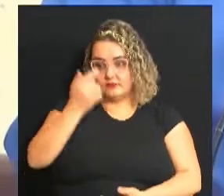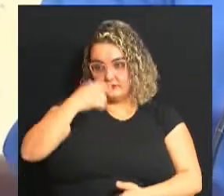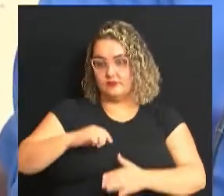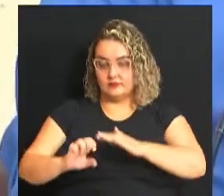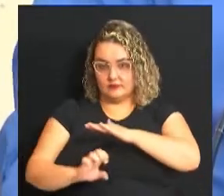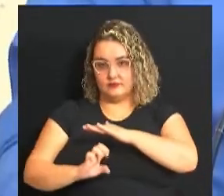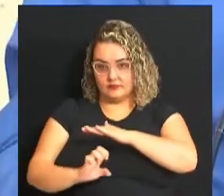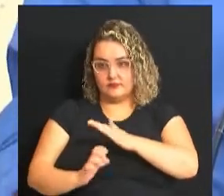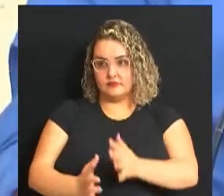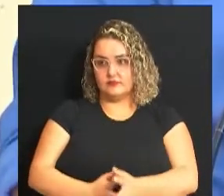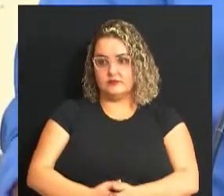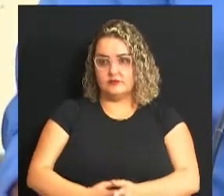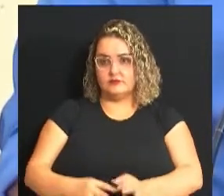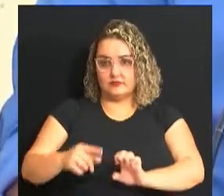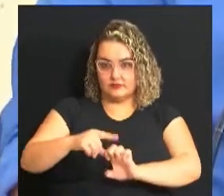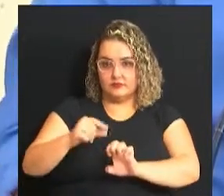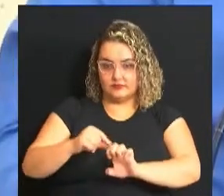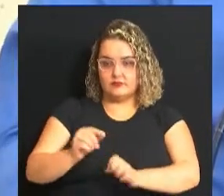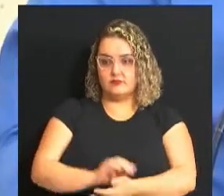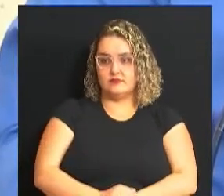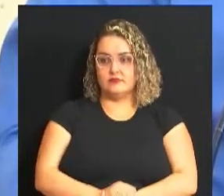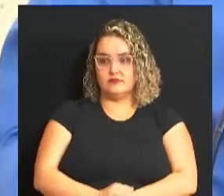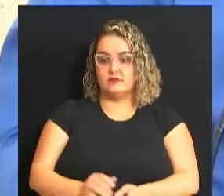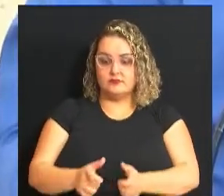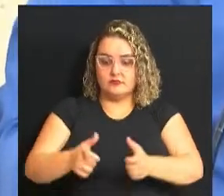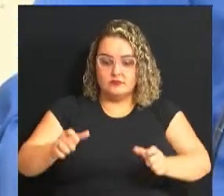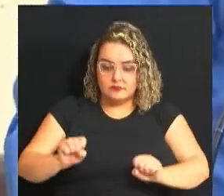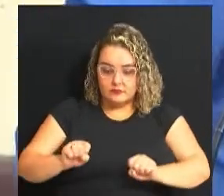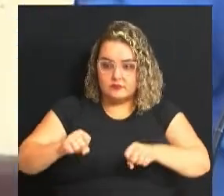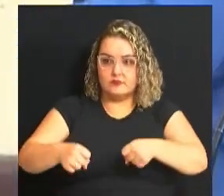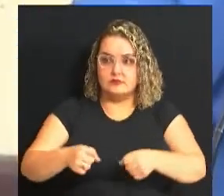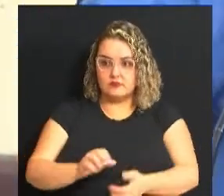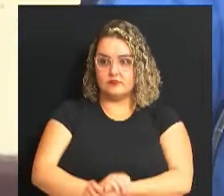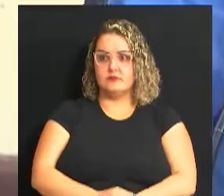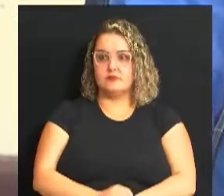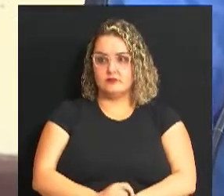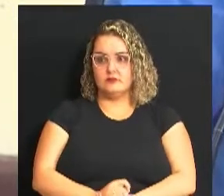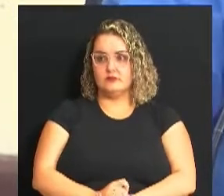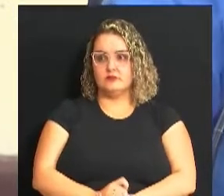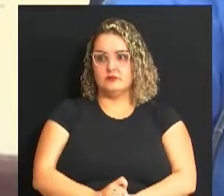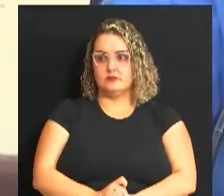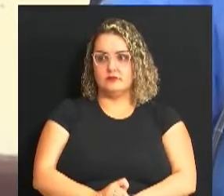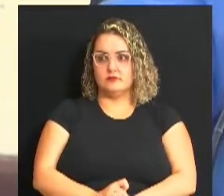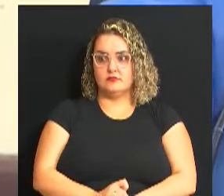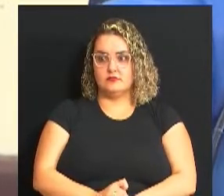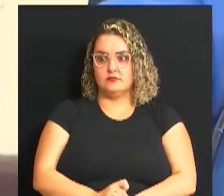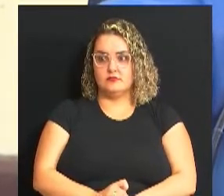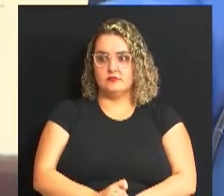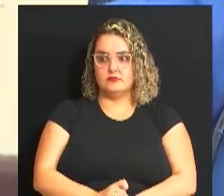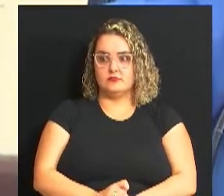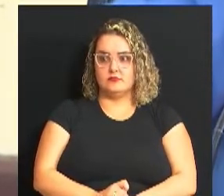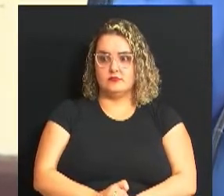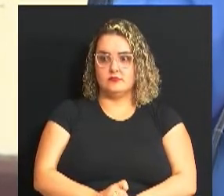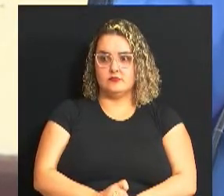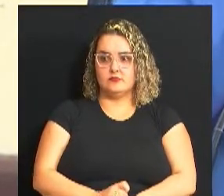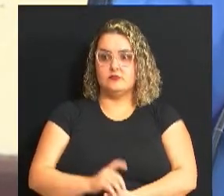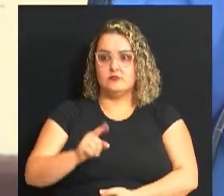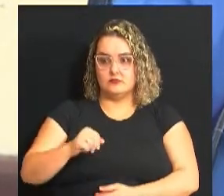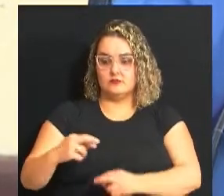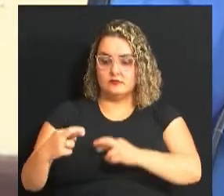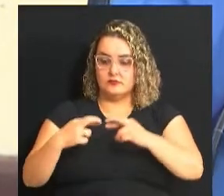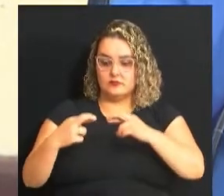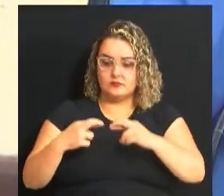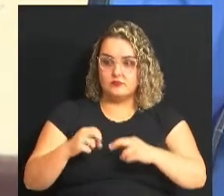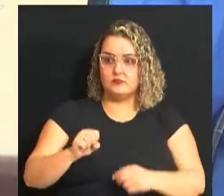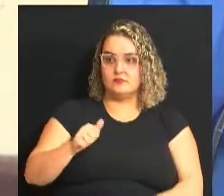É, um dos maiores obstáculos que nós enfrentamos, e ele é totalmente insuperável, é o da vigilância sanitária.